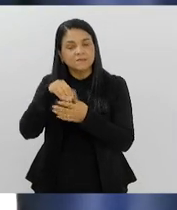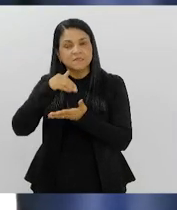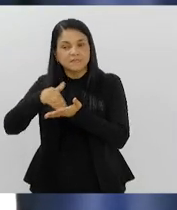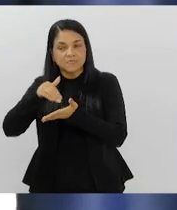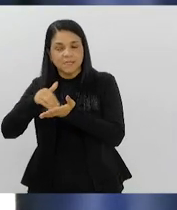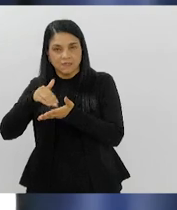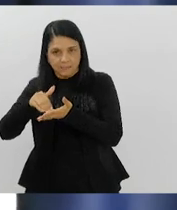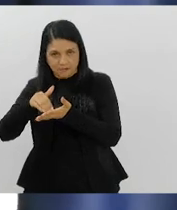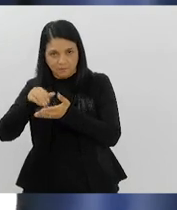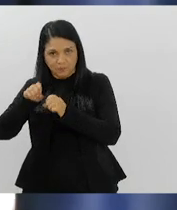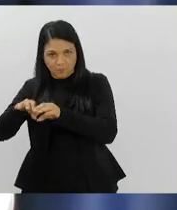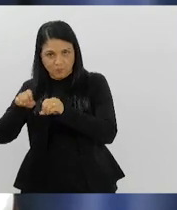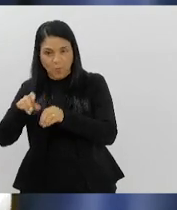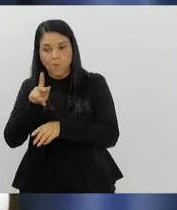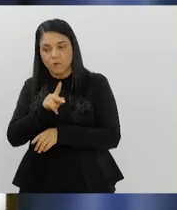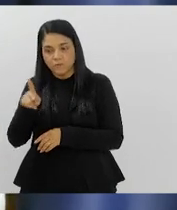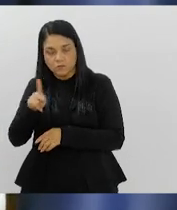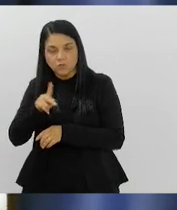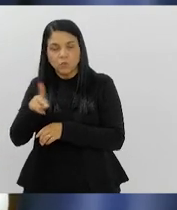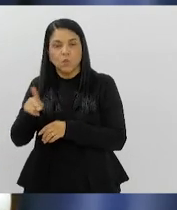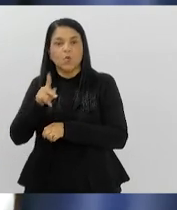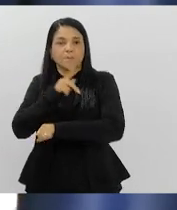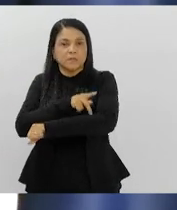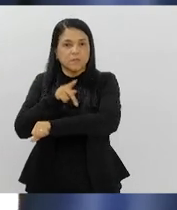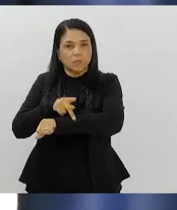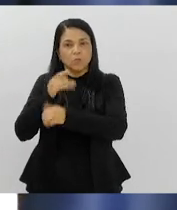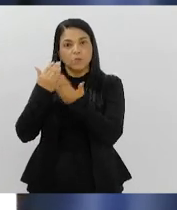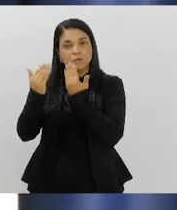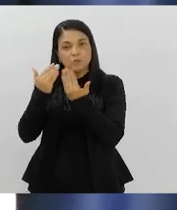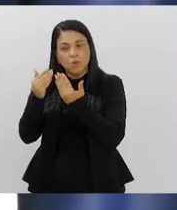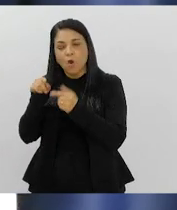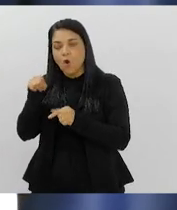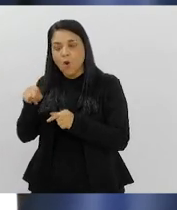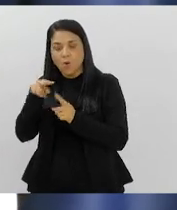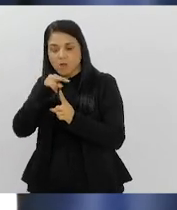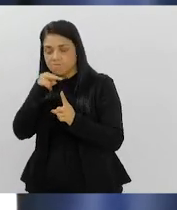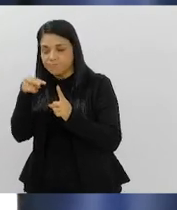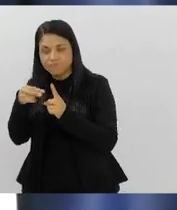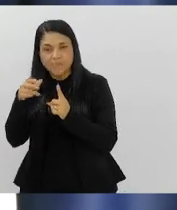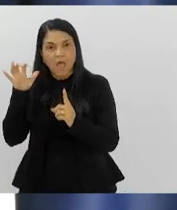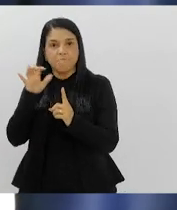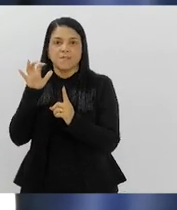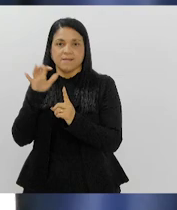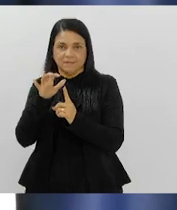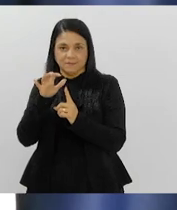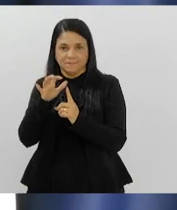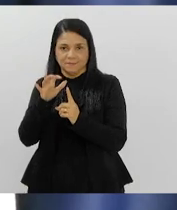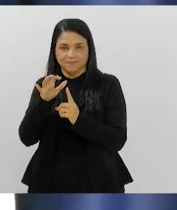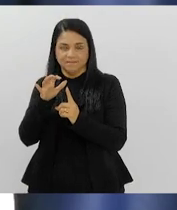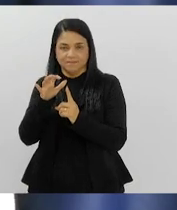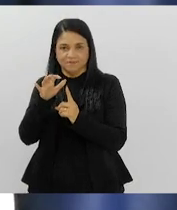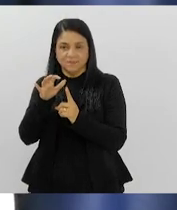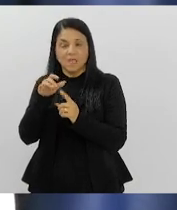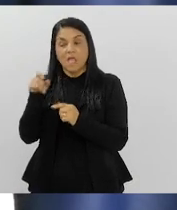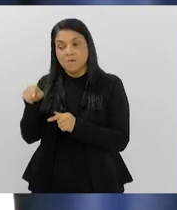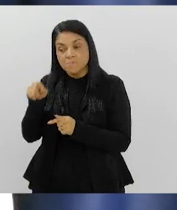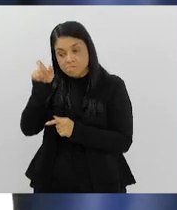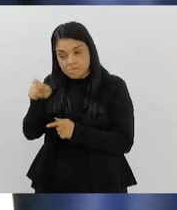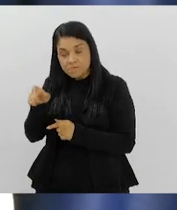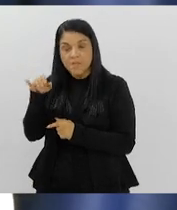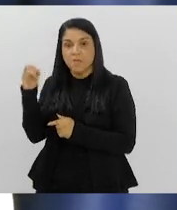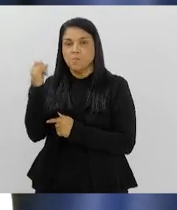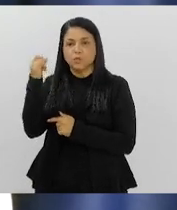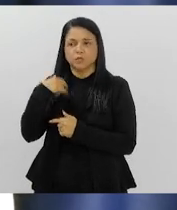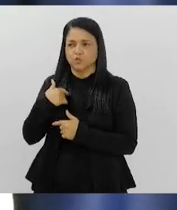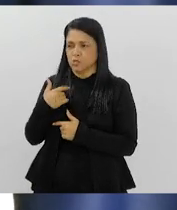sensu, professor, educador, pedagogo, psicólogo, como ele enxerga essa ameaça? O que que para ele é importante que eu não estou